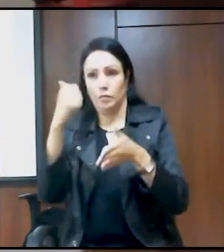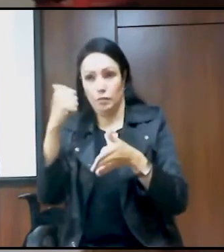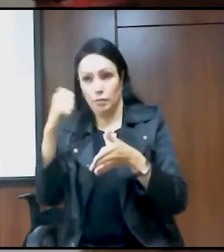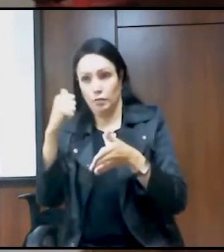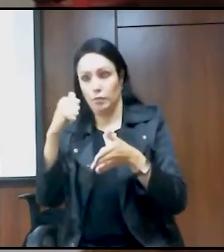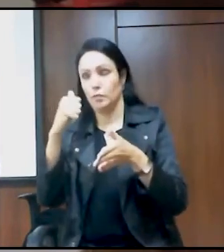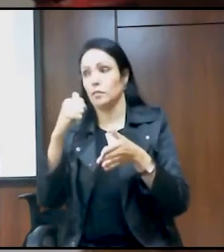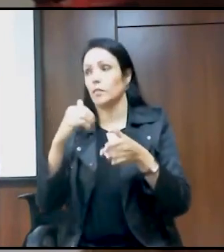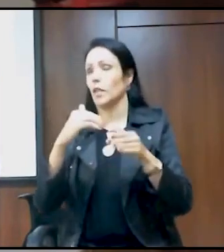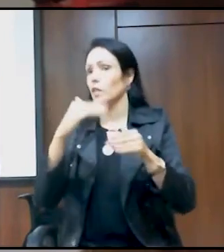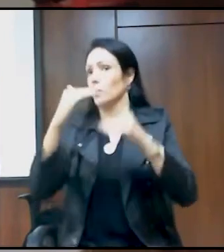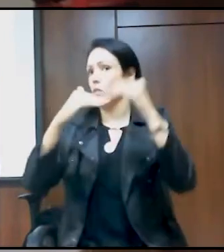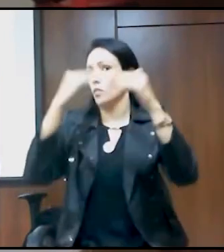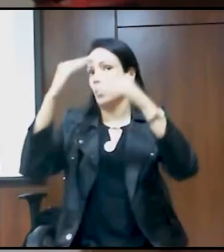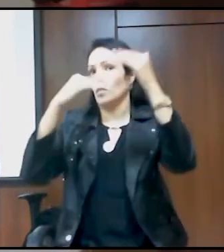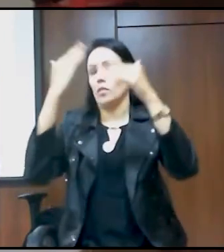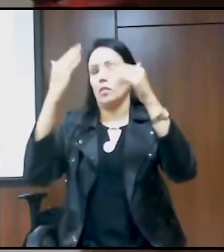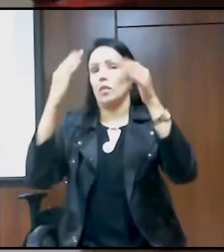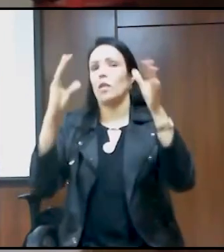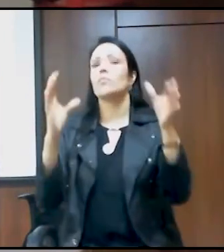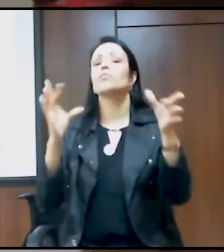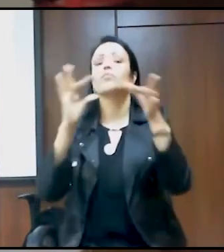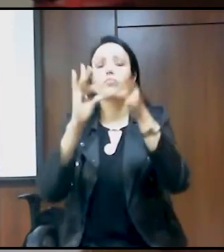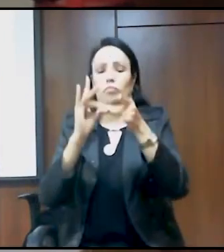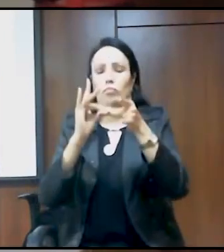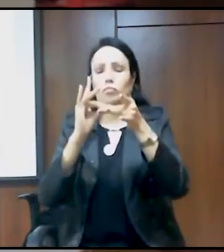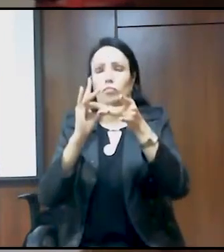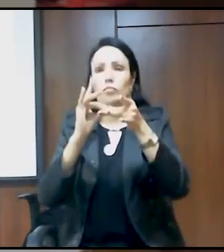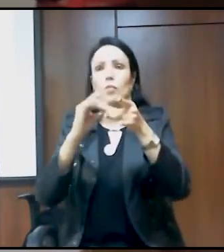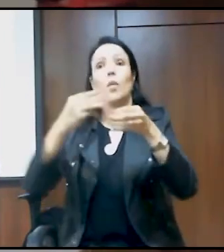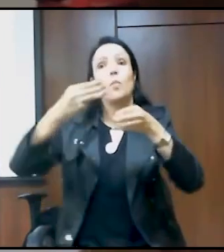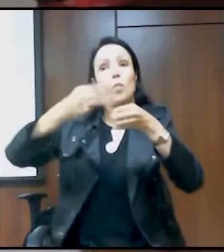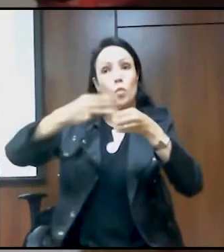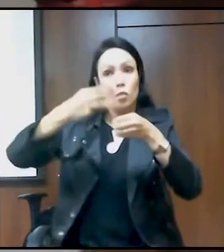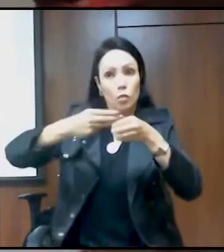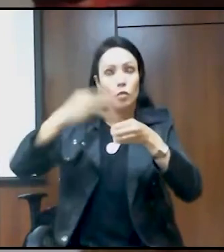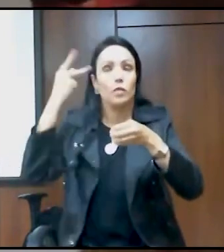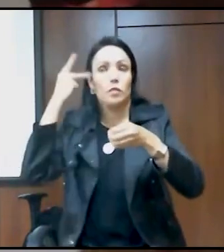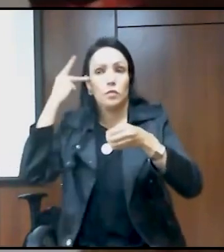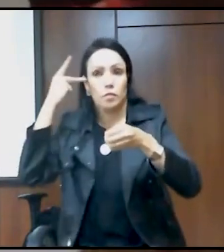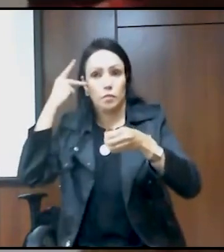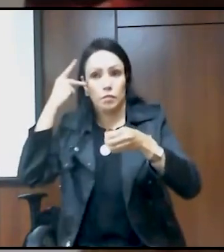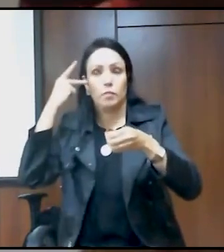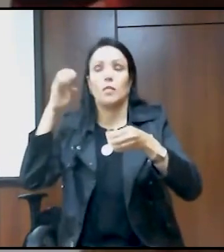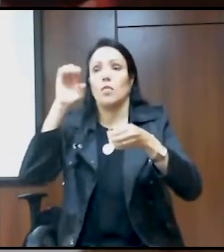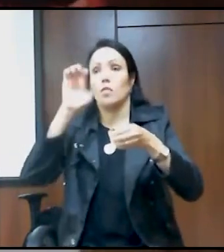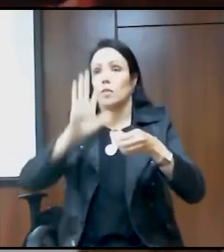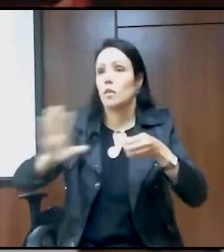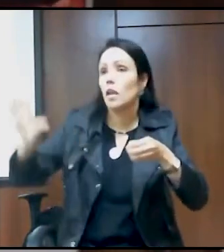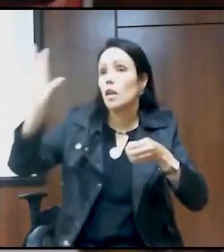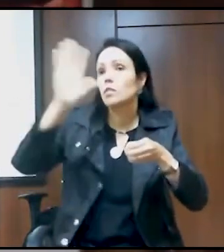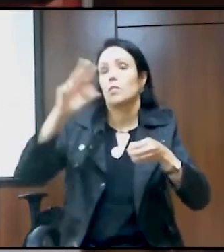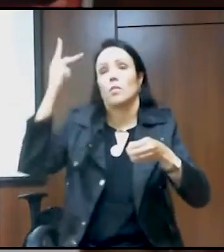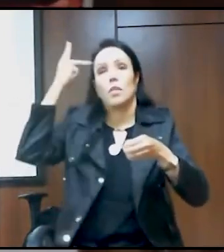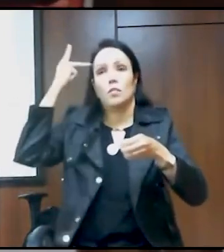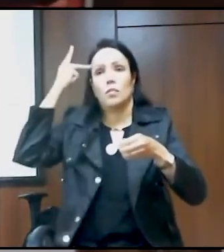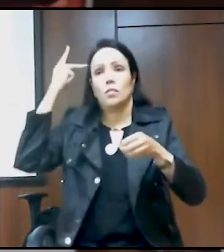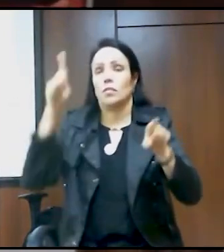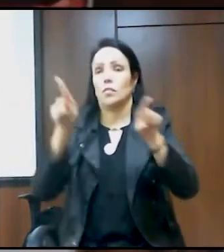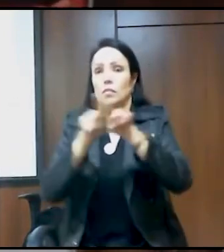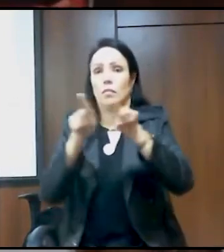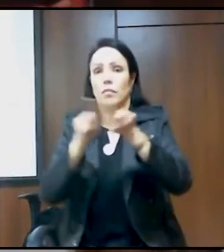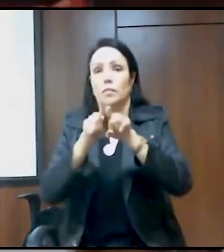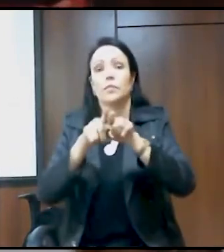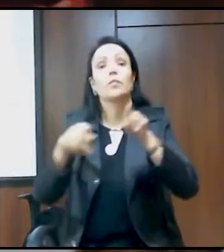coisa conjunta, tanto no município de São Paulo quanto no estado de São Paulo, e, portanto, é uma política estadual